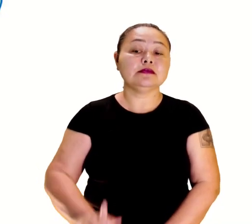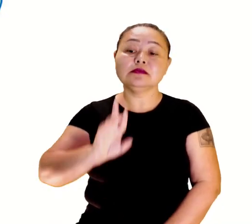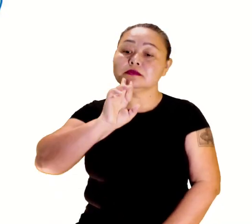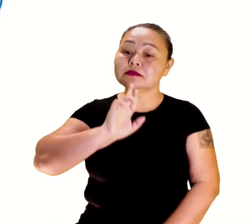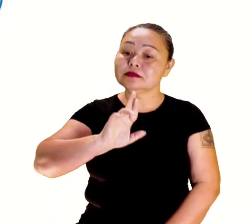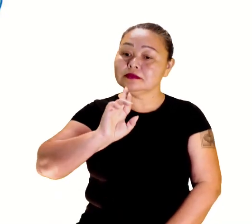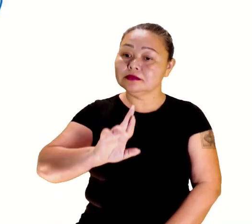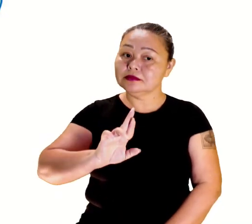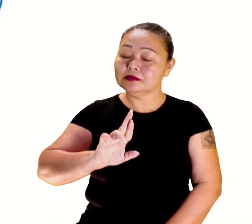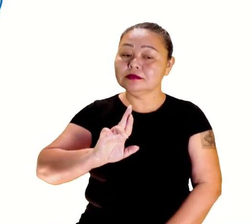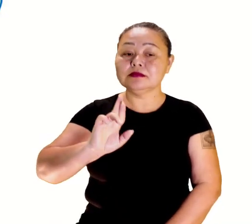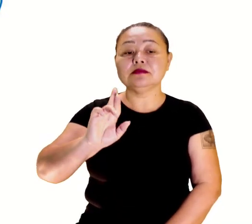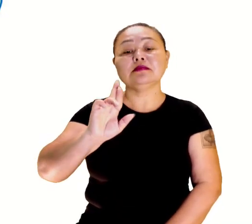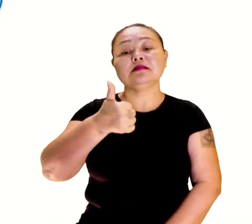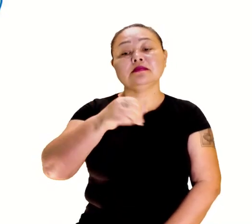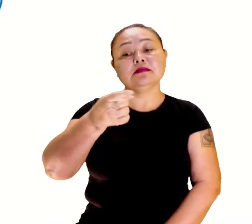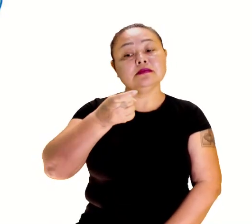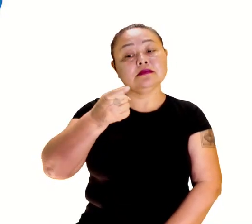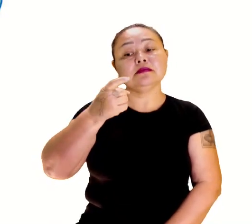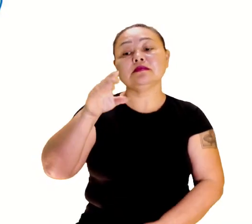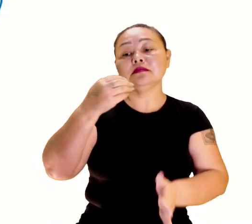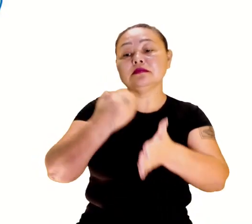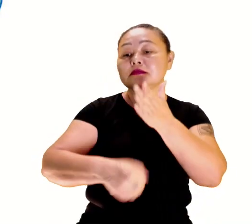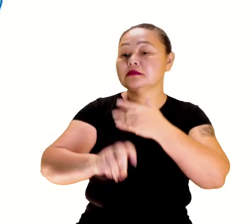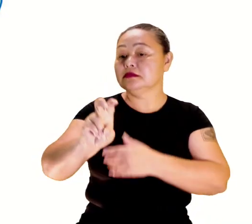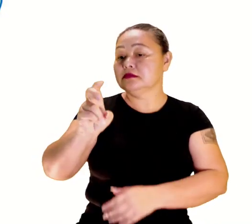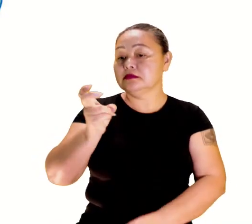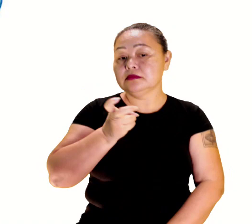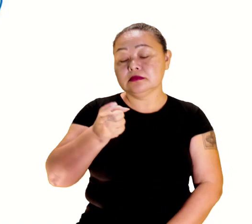agora. 10x menos 5x.